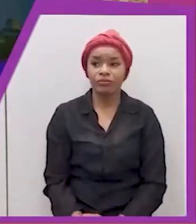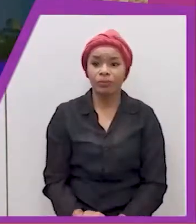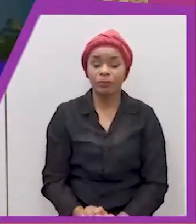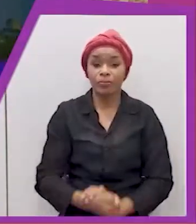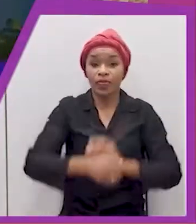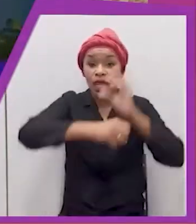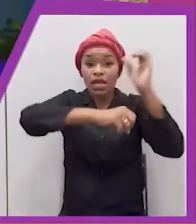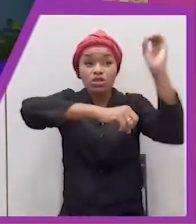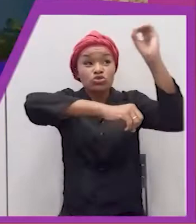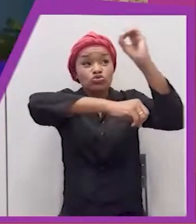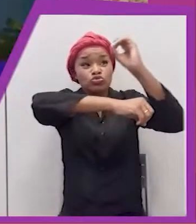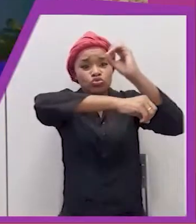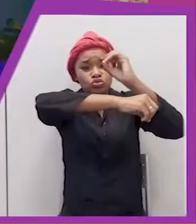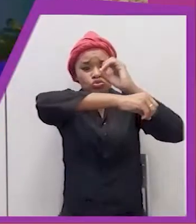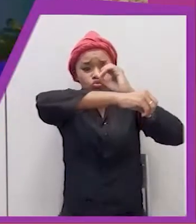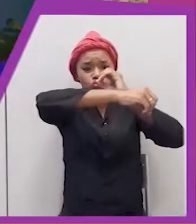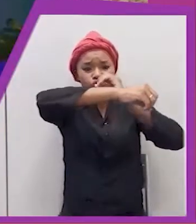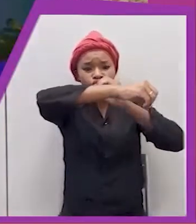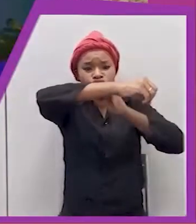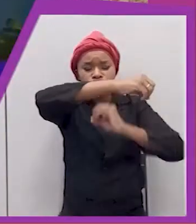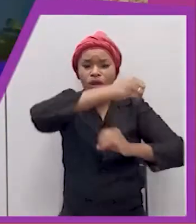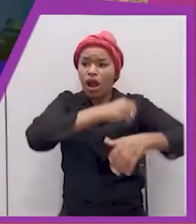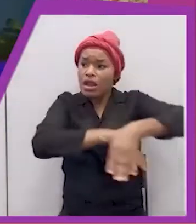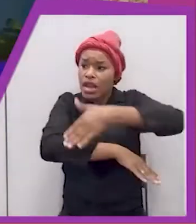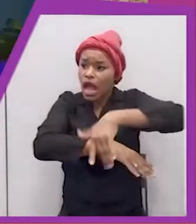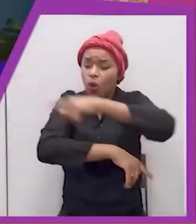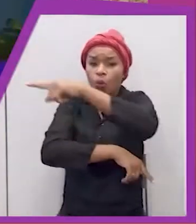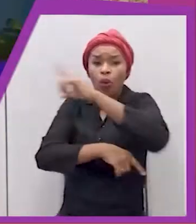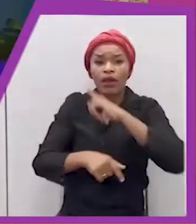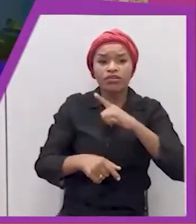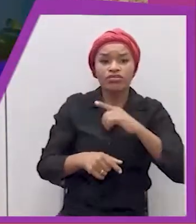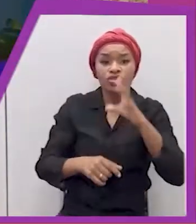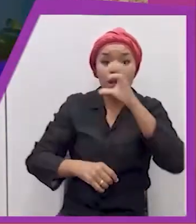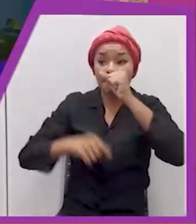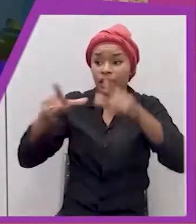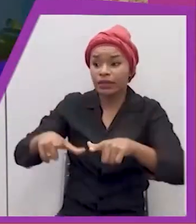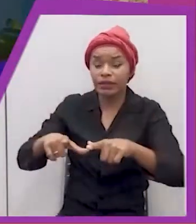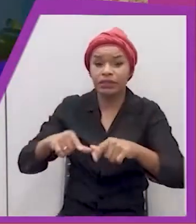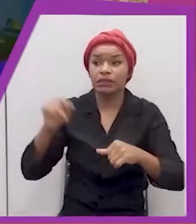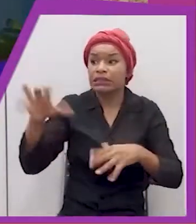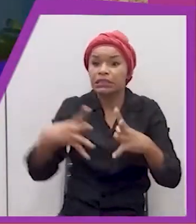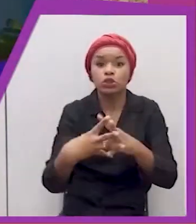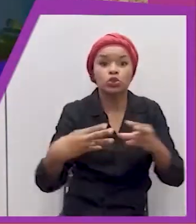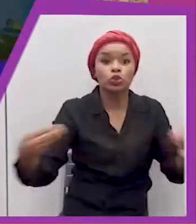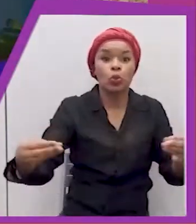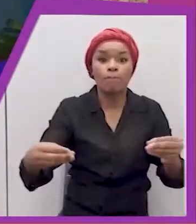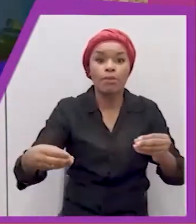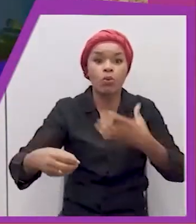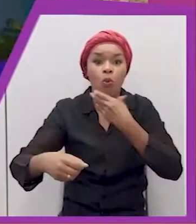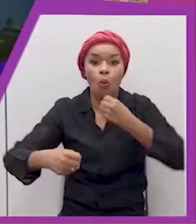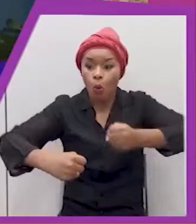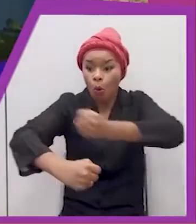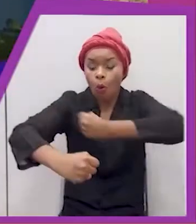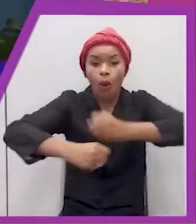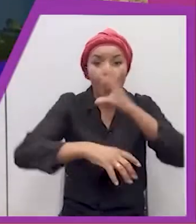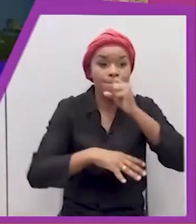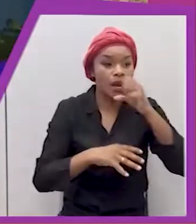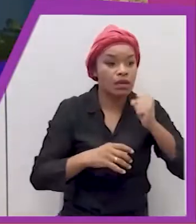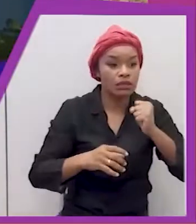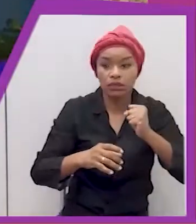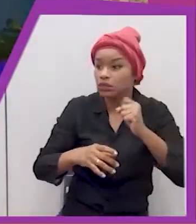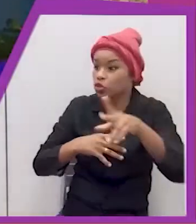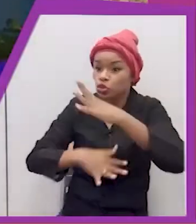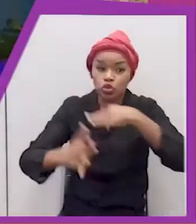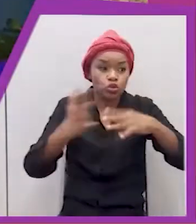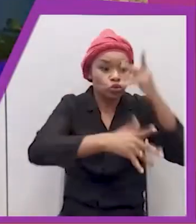Onde está o Rei do Pão o sol já se despedia na rua da padaria e